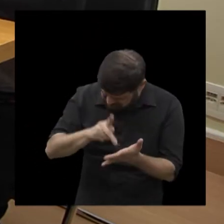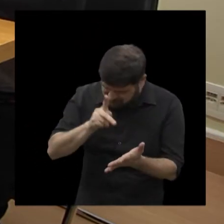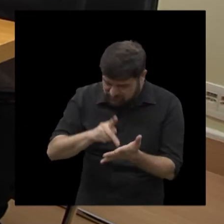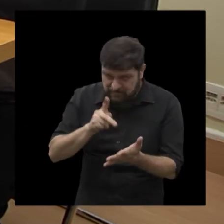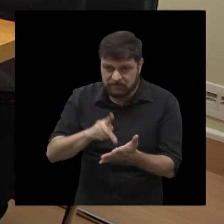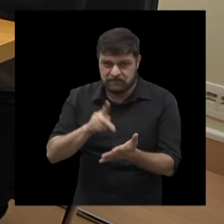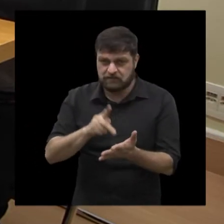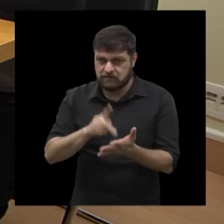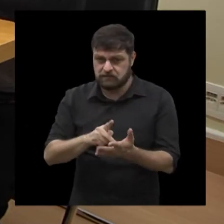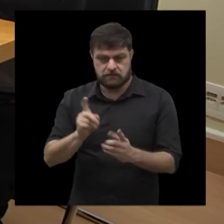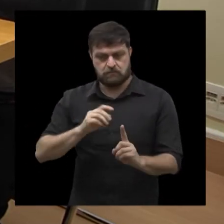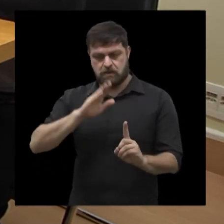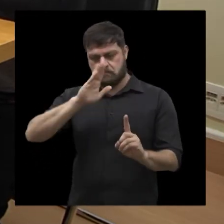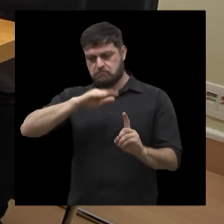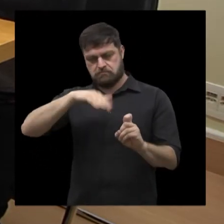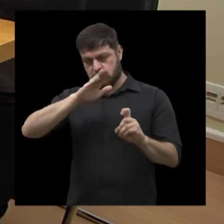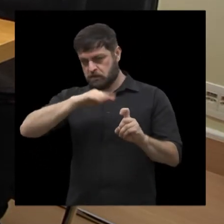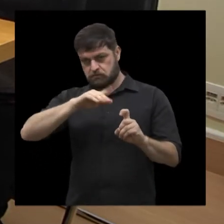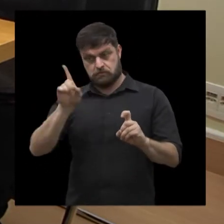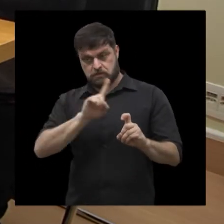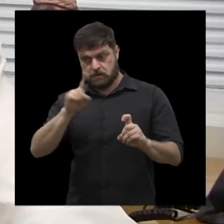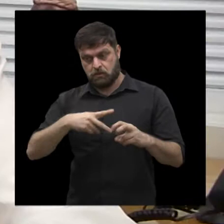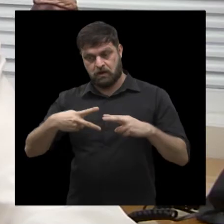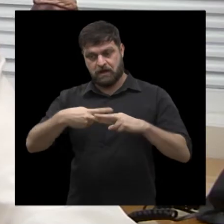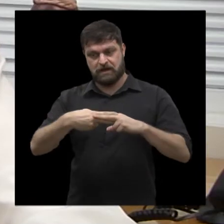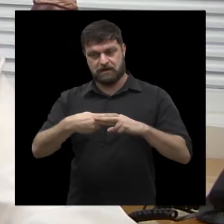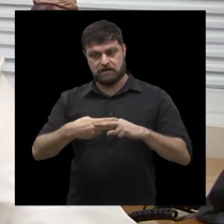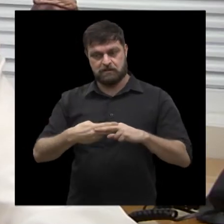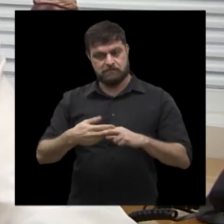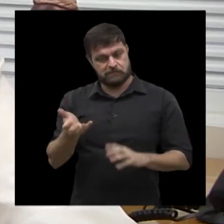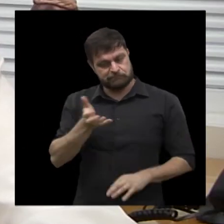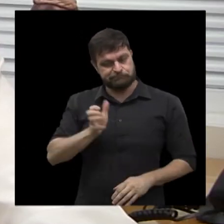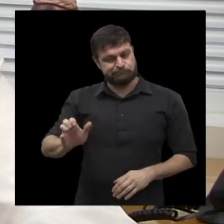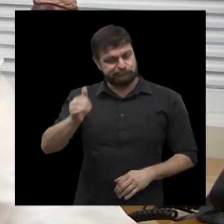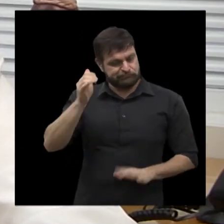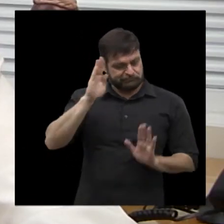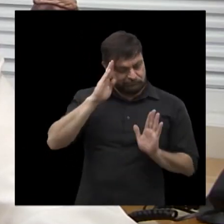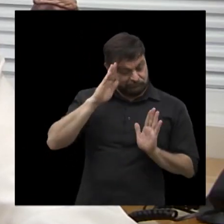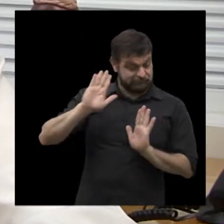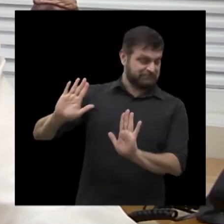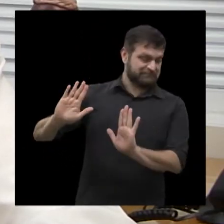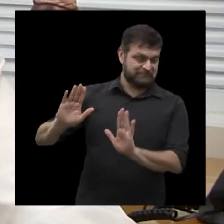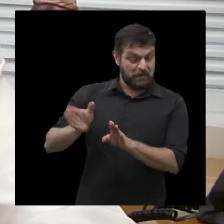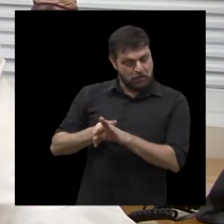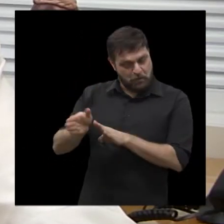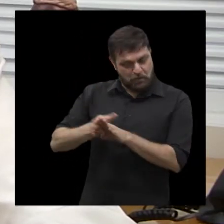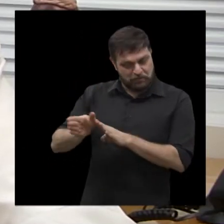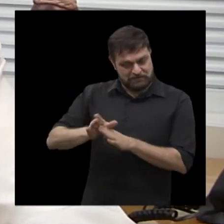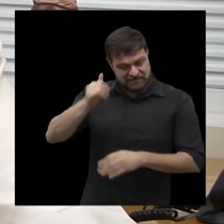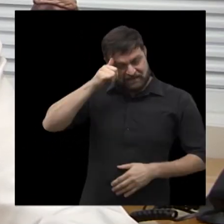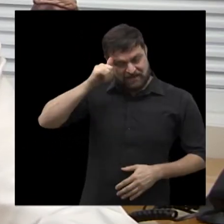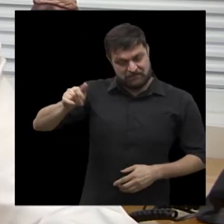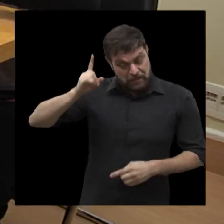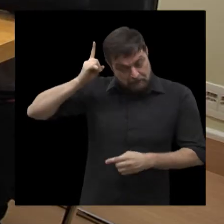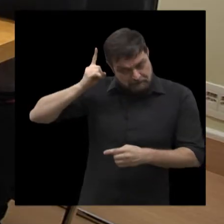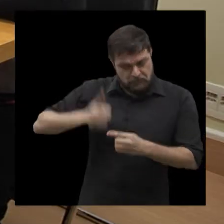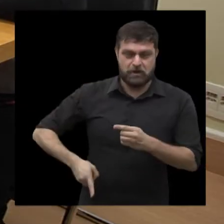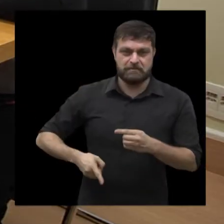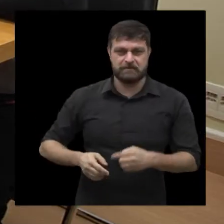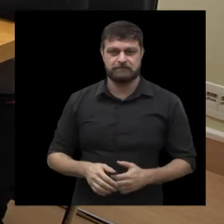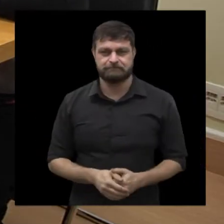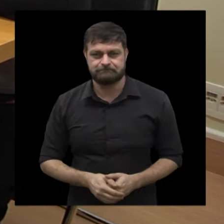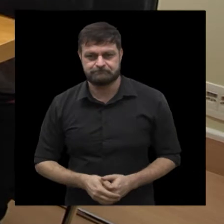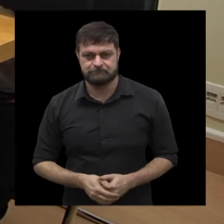Não é um mito. Então não vamos comer carambola. Se você tiver função renal, eu desaconselharia. Eu até te proibiria de fazer isso.